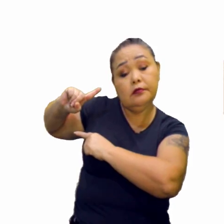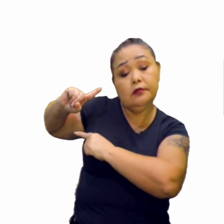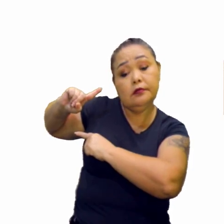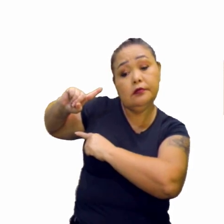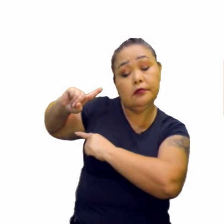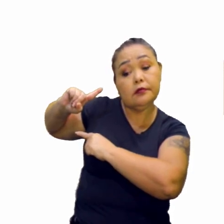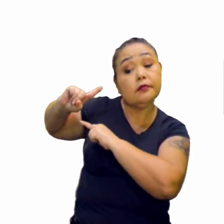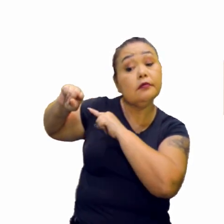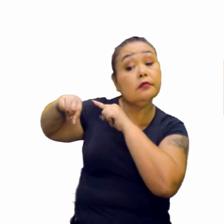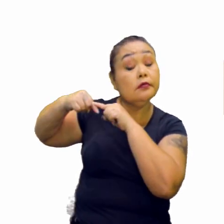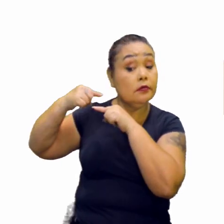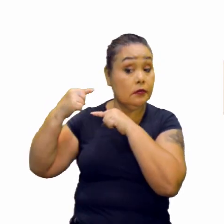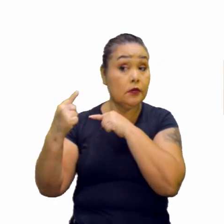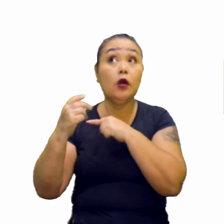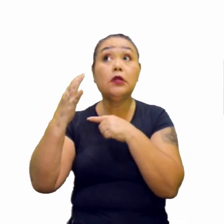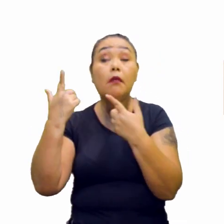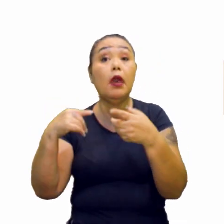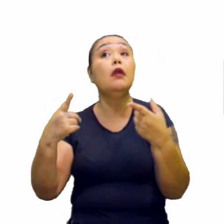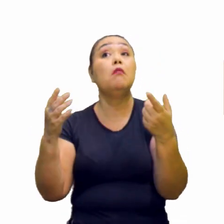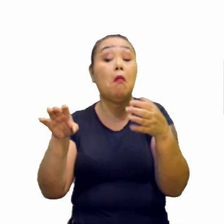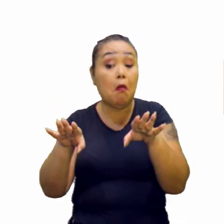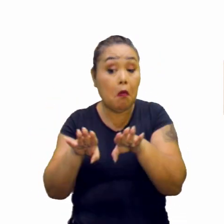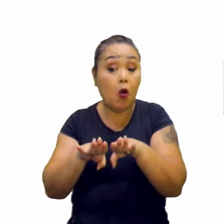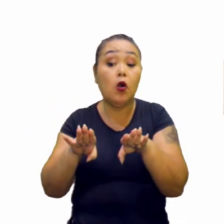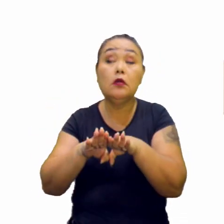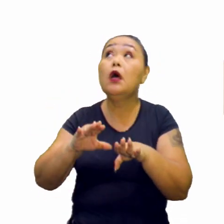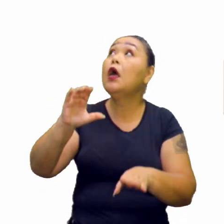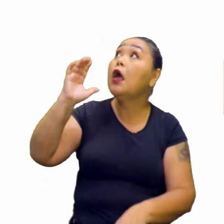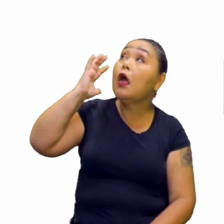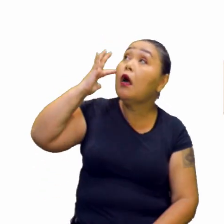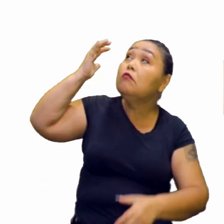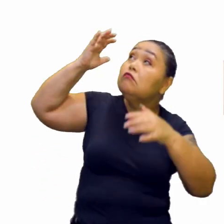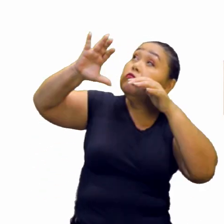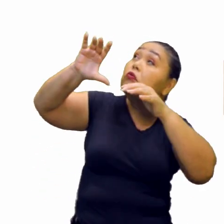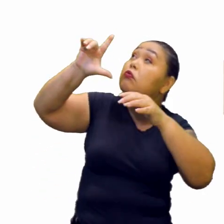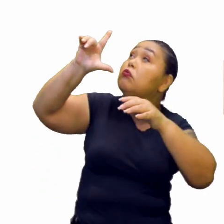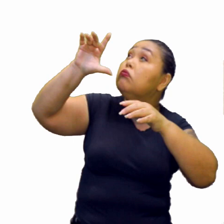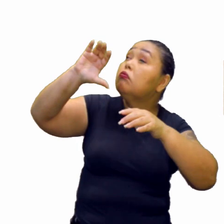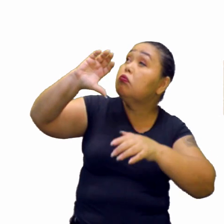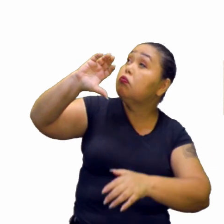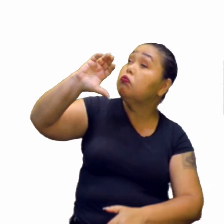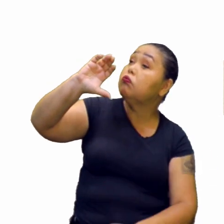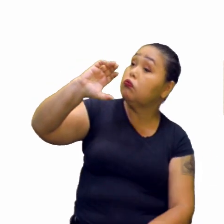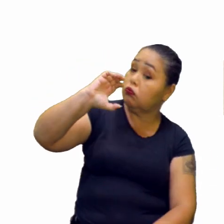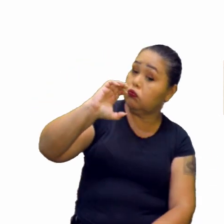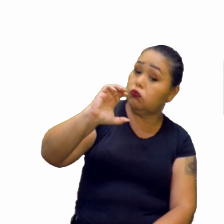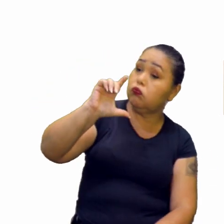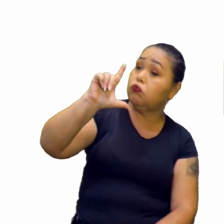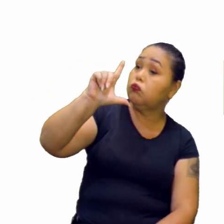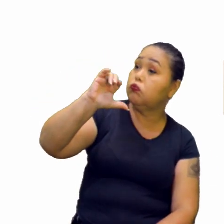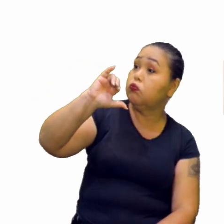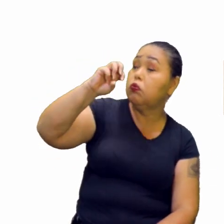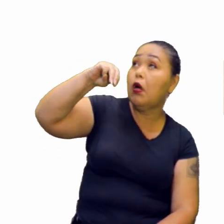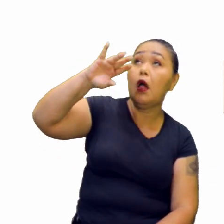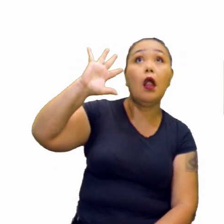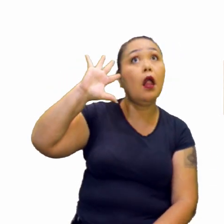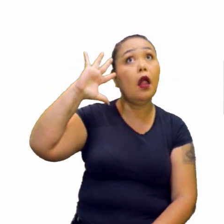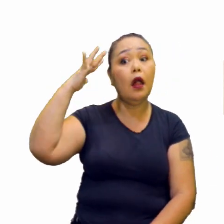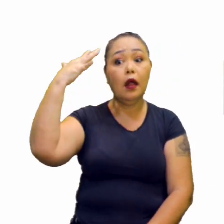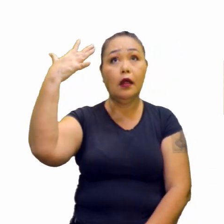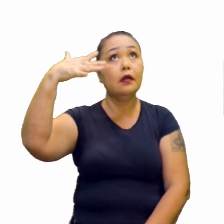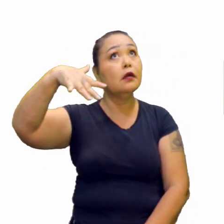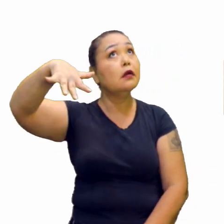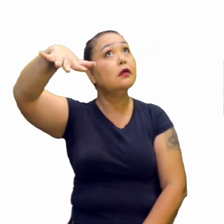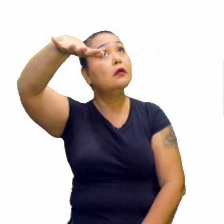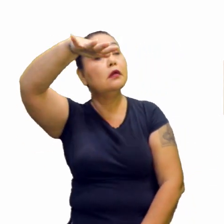interferências climáticas pode ter acometido também na produção, ou um